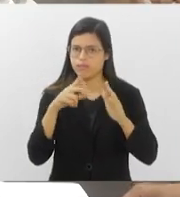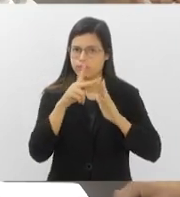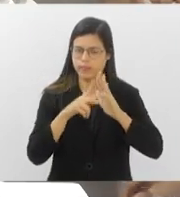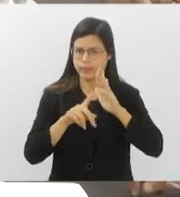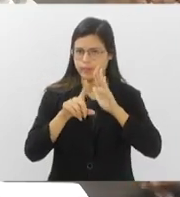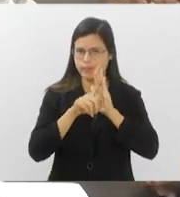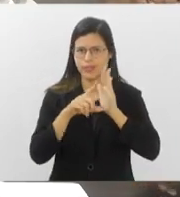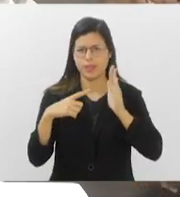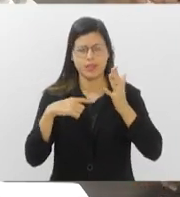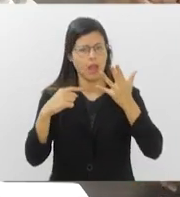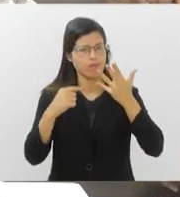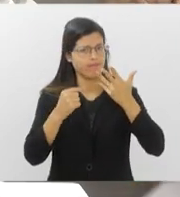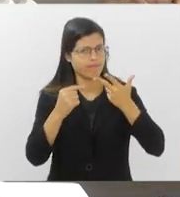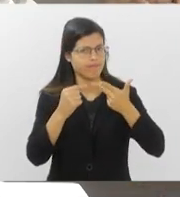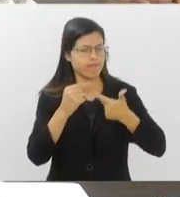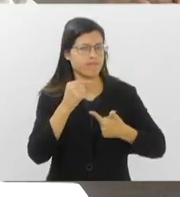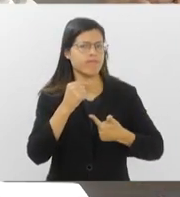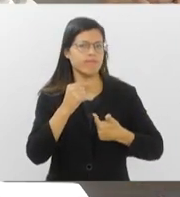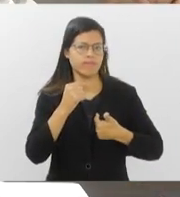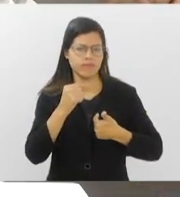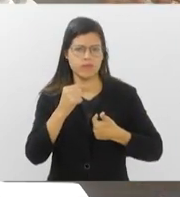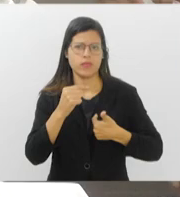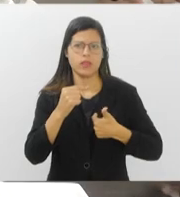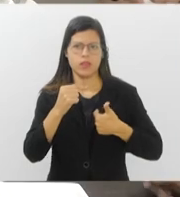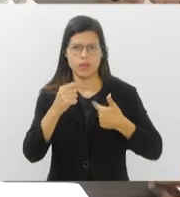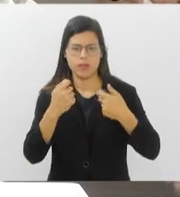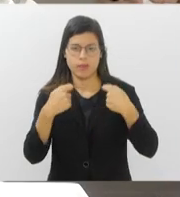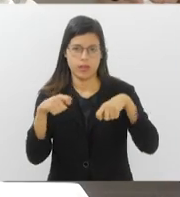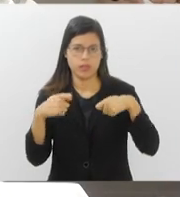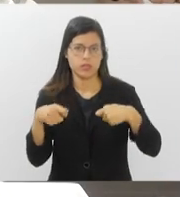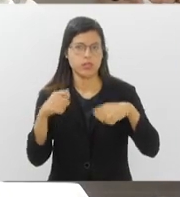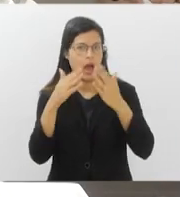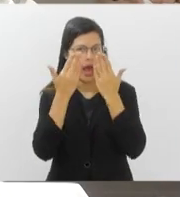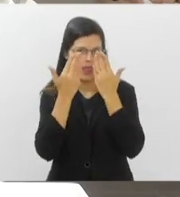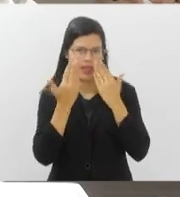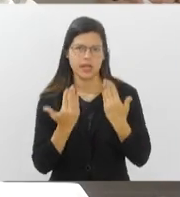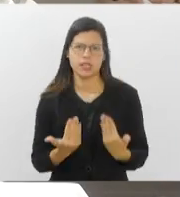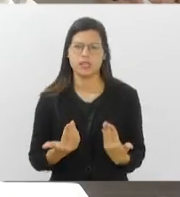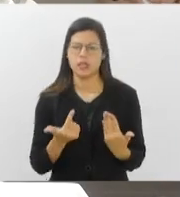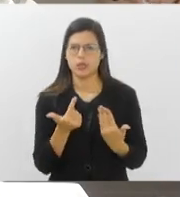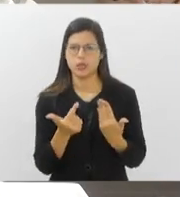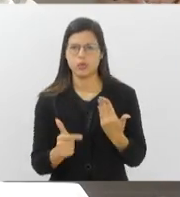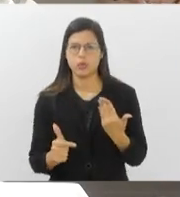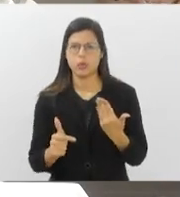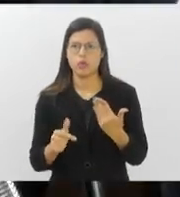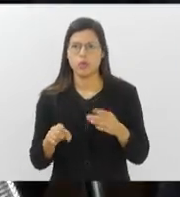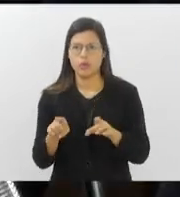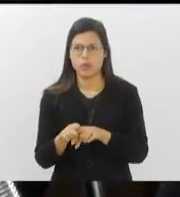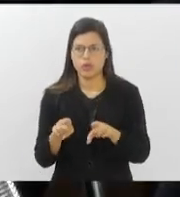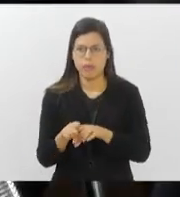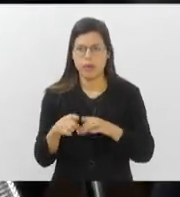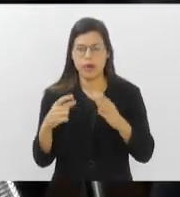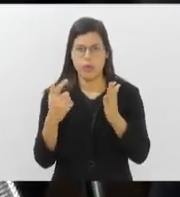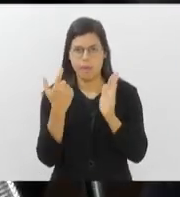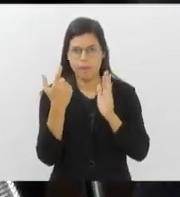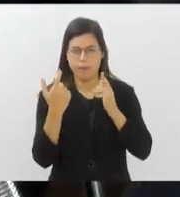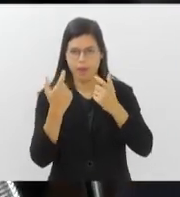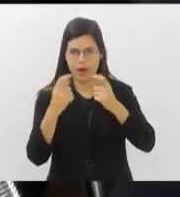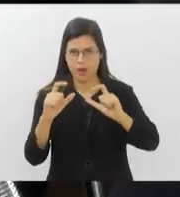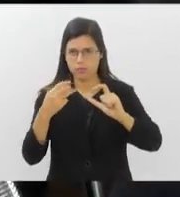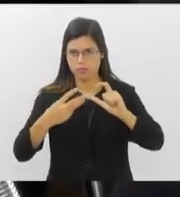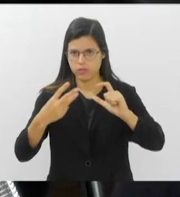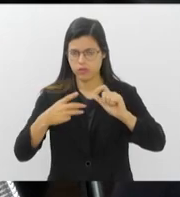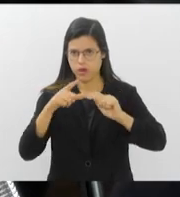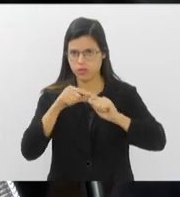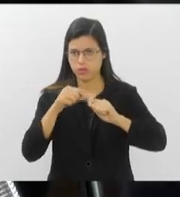que mereceria também ser revisto, né? O parágrafo 3º do artigo 3º, né, ele diz